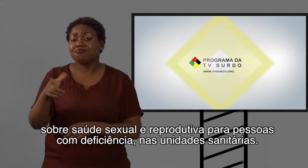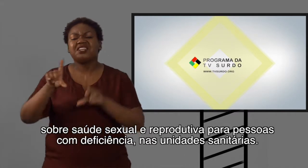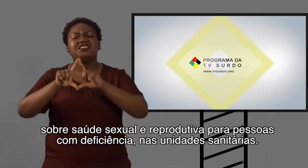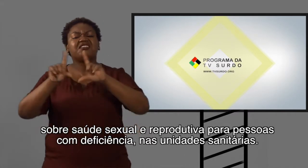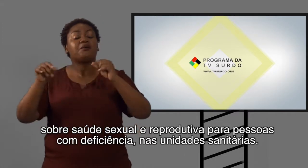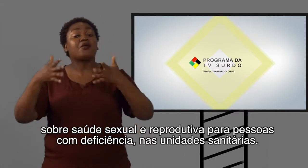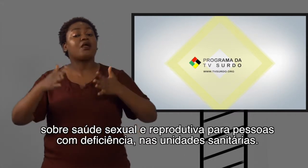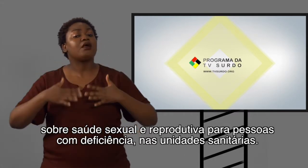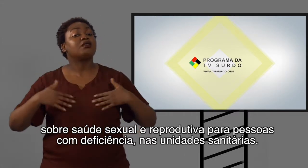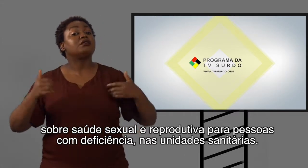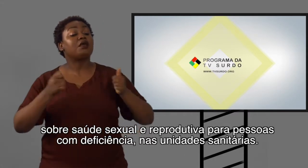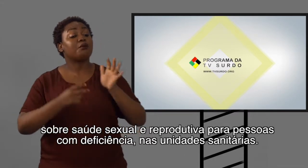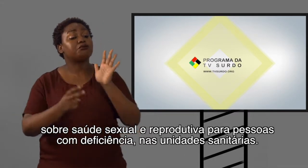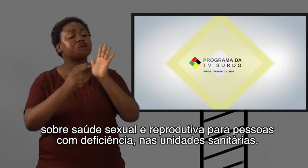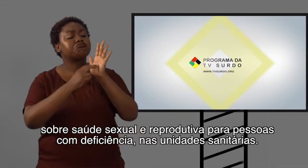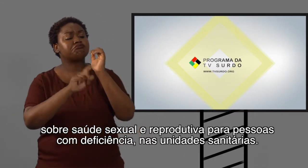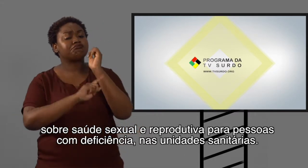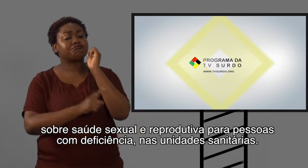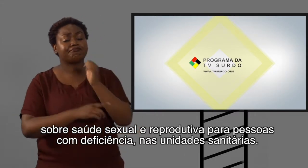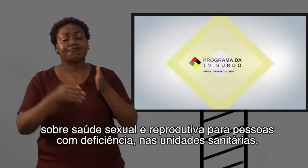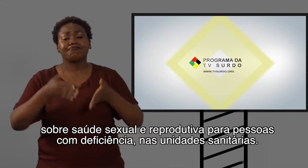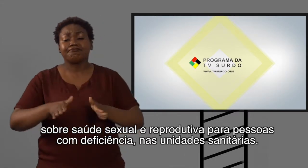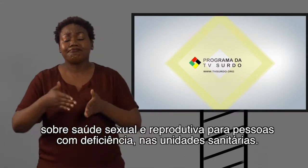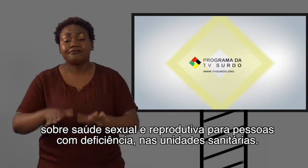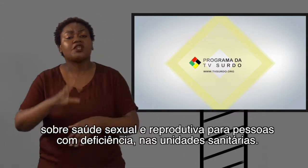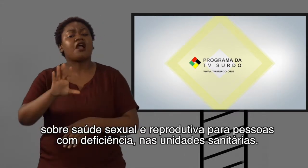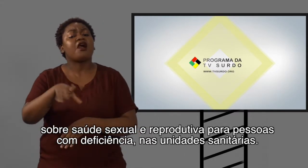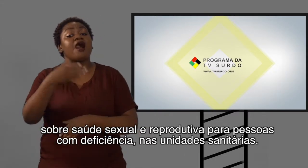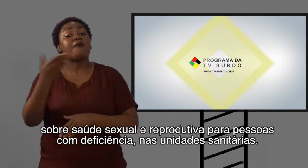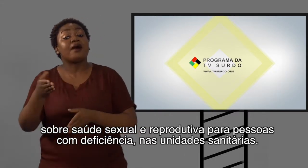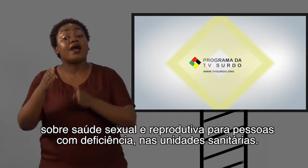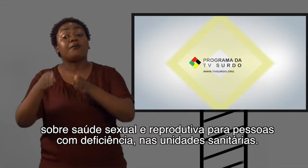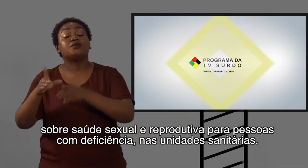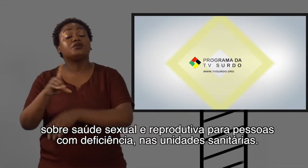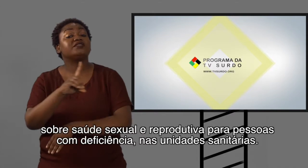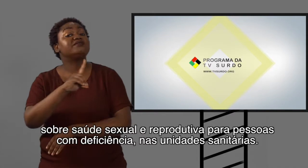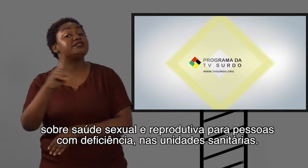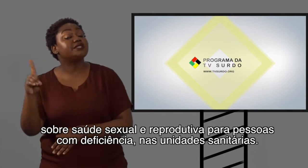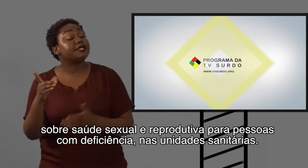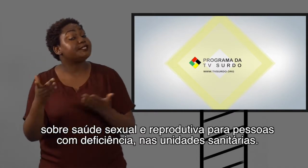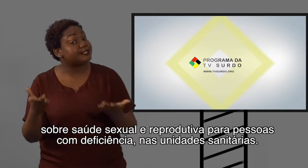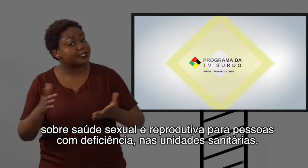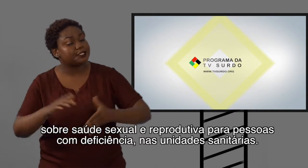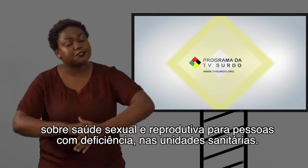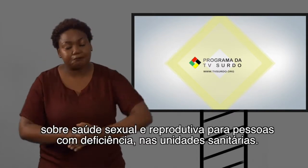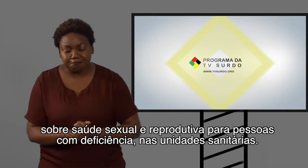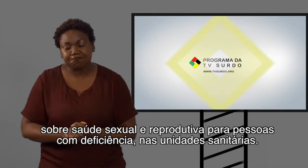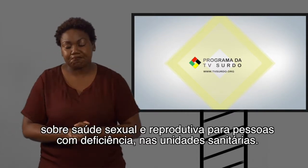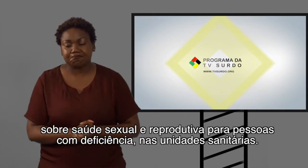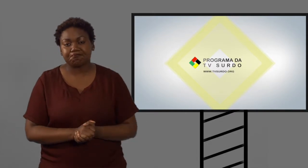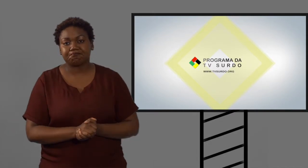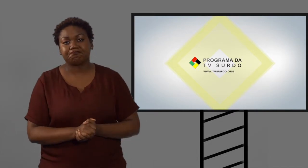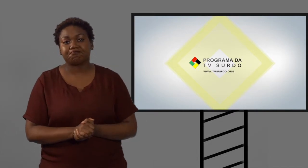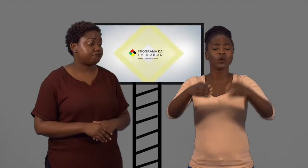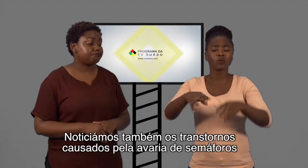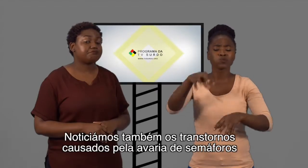comunicação sobre saúde sexual e reprodutiva para pessoas com deficiência nas unidades